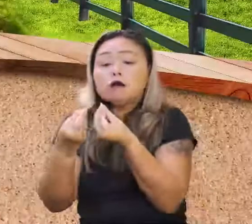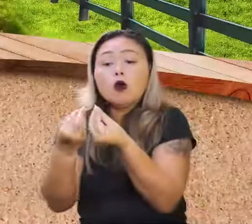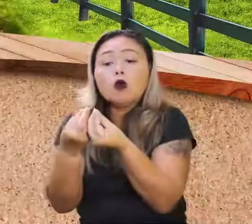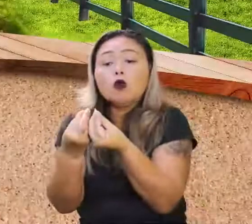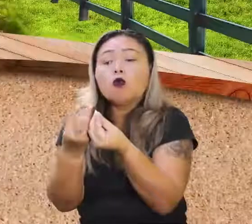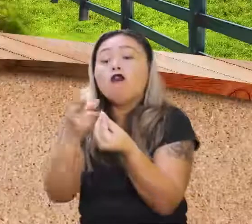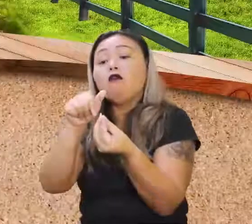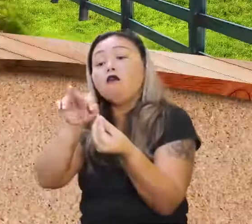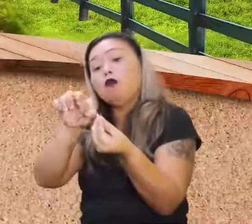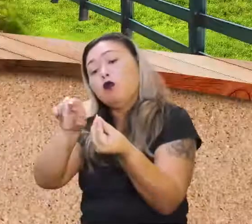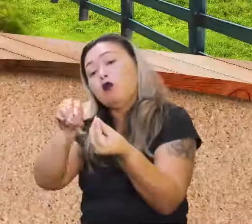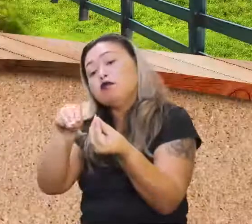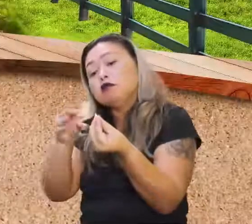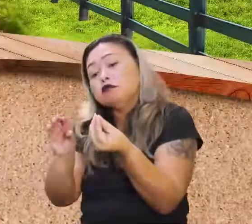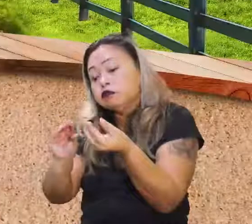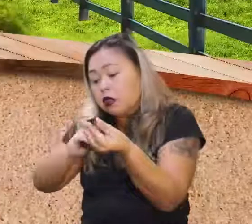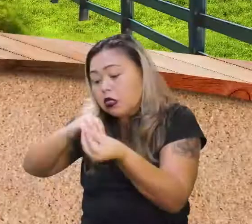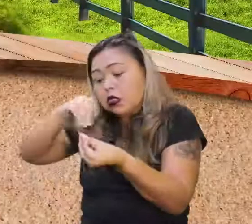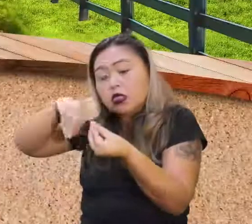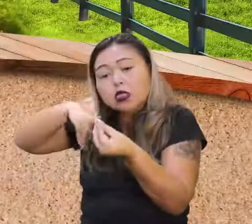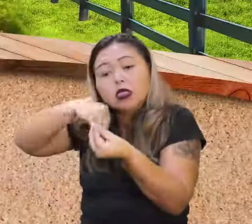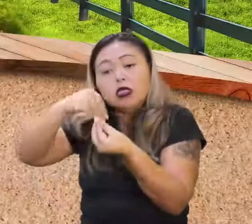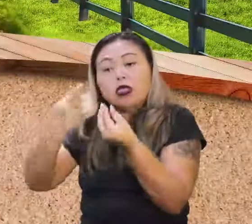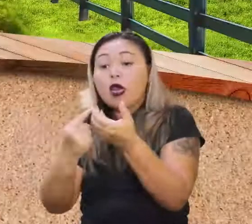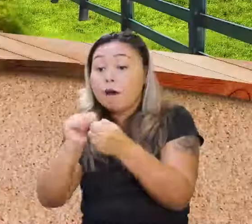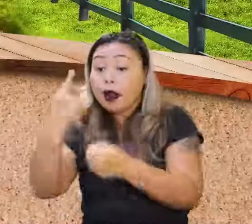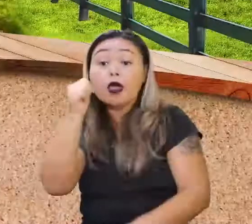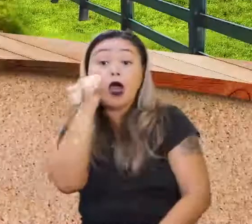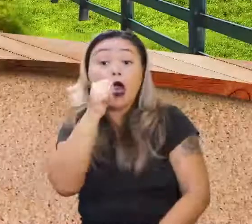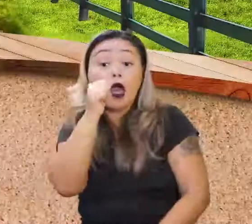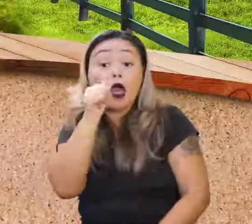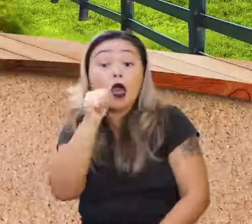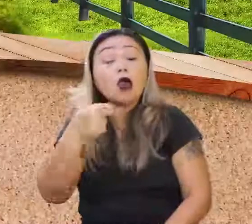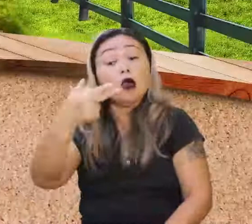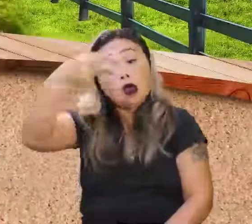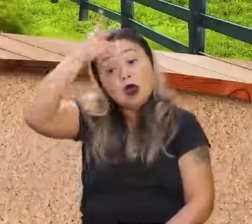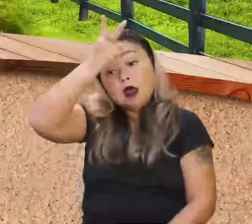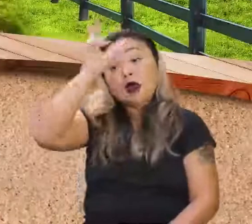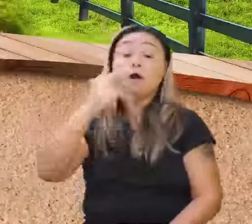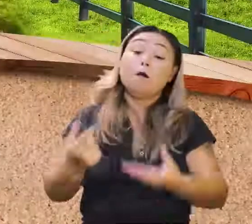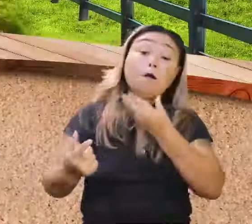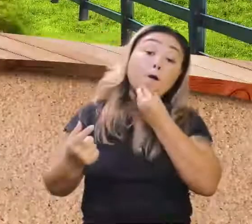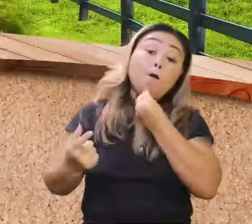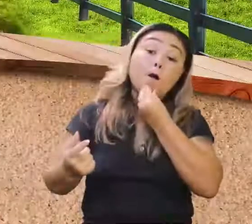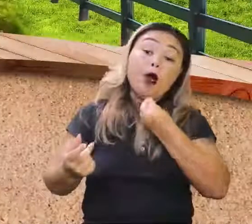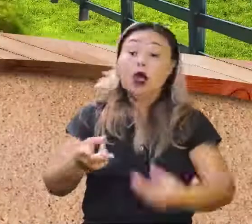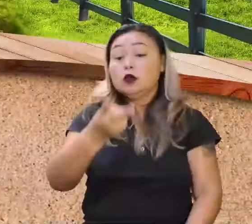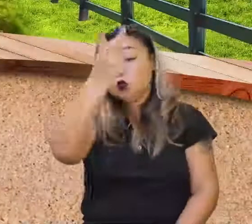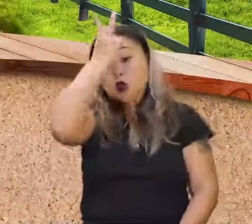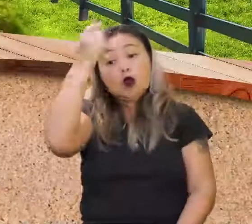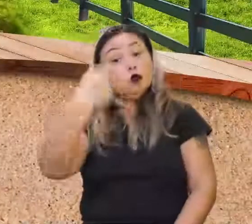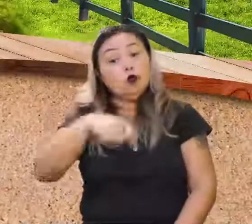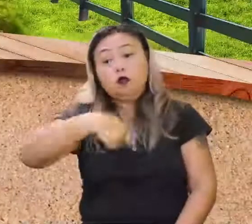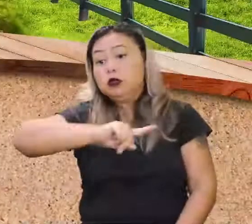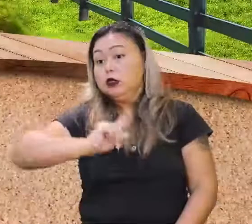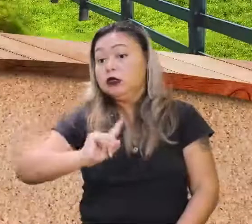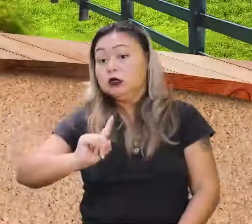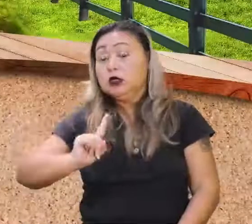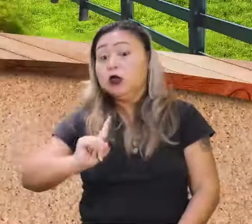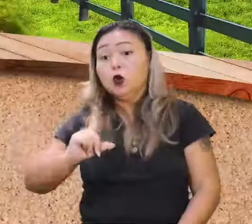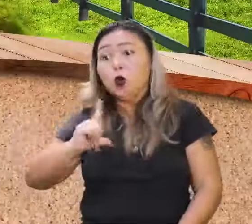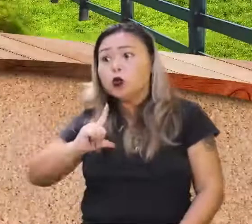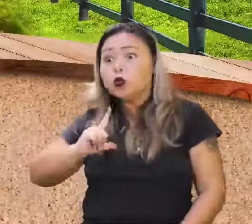bastante volumoso para esse animal, para essa matriz. Já para o macho não há essa necessidade, que é produzido.